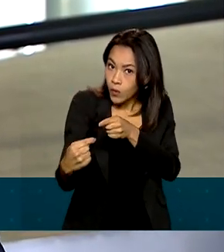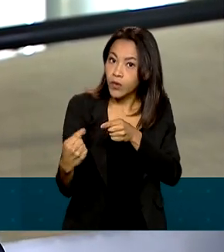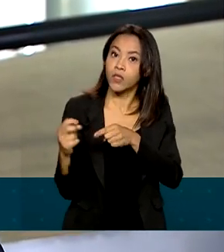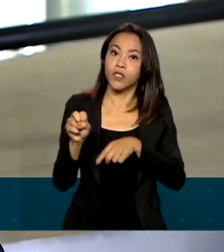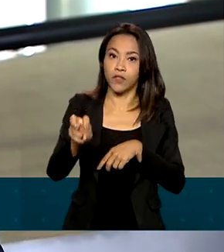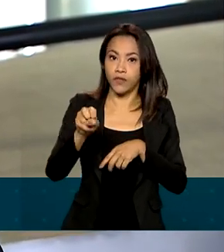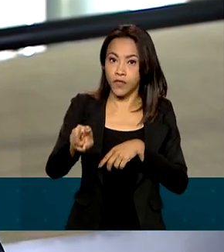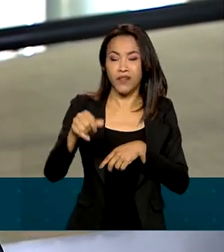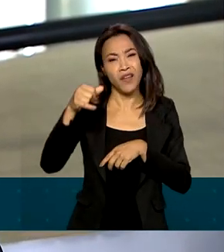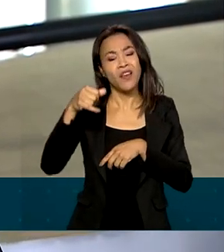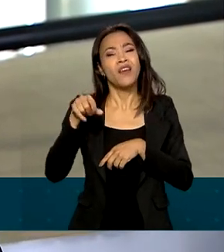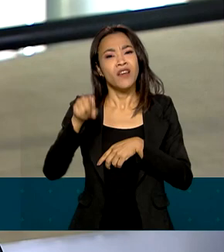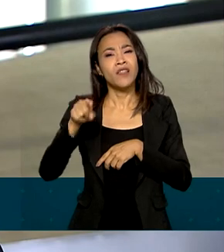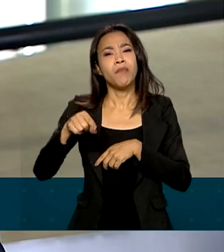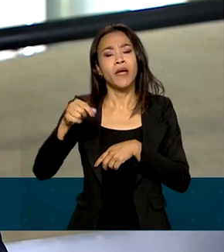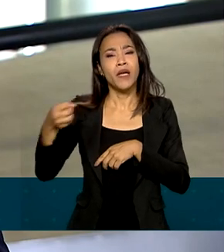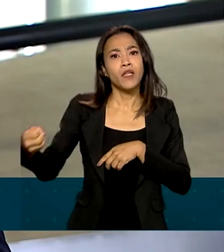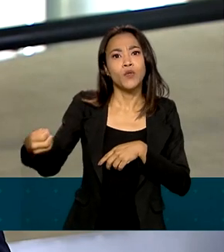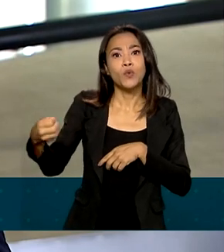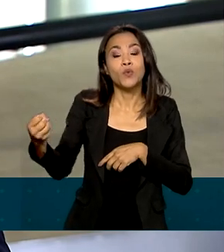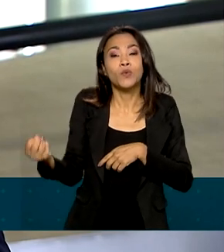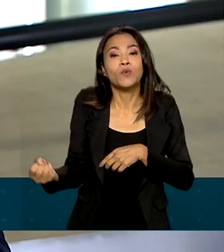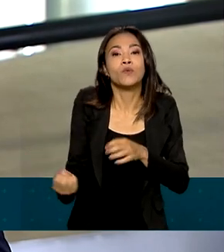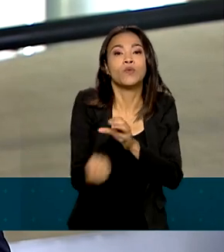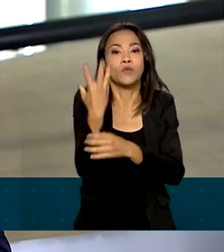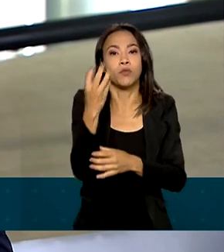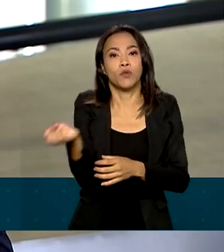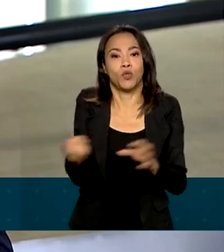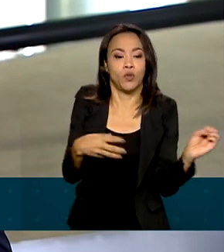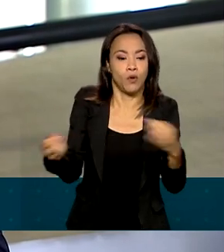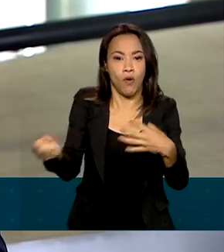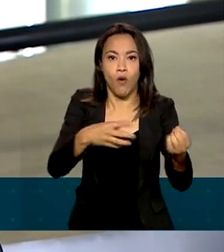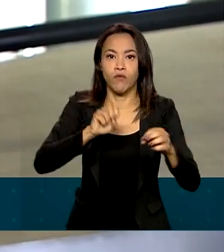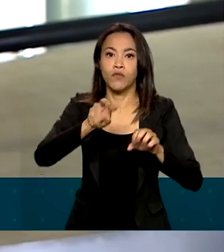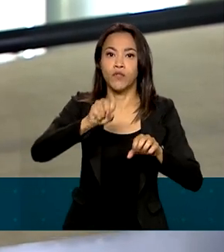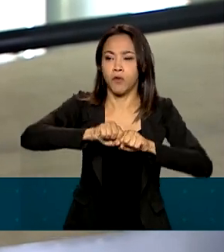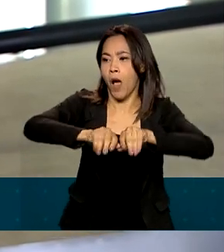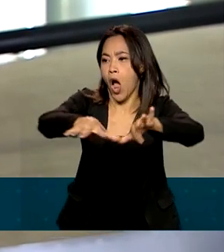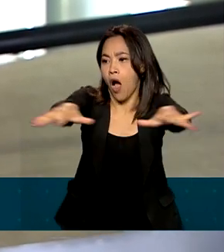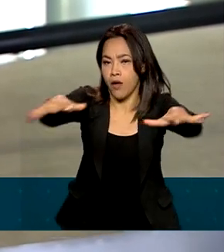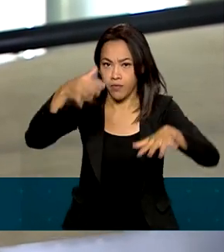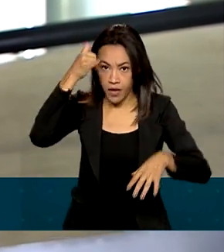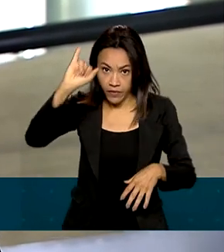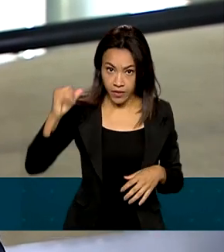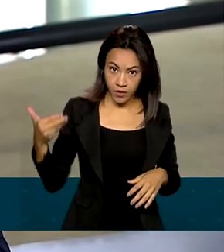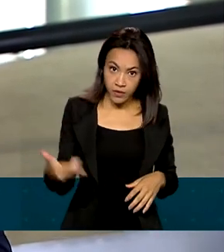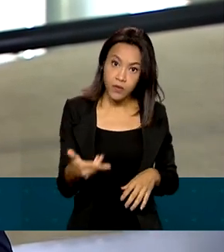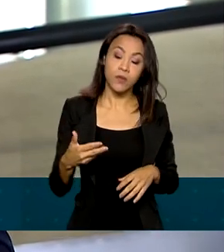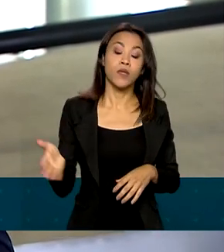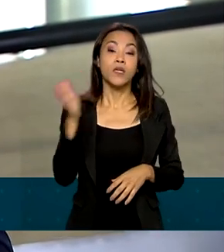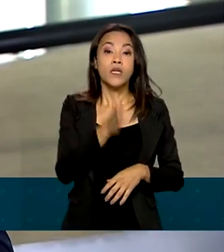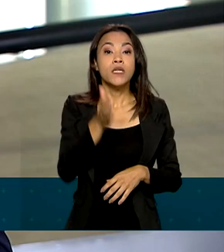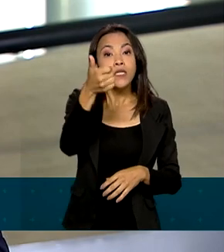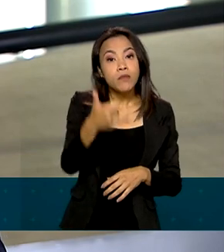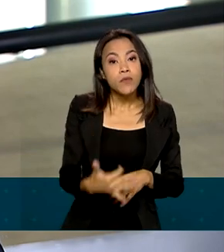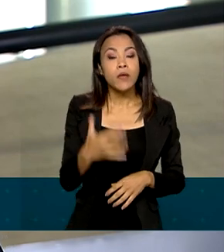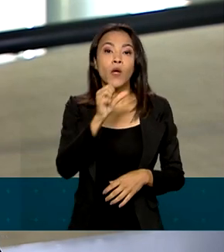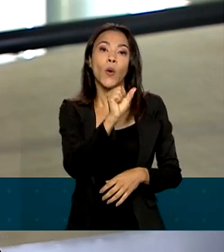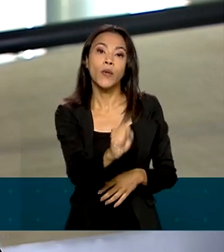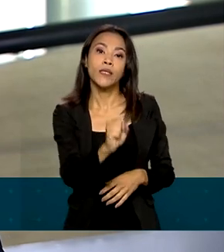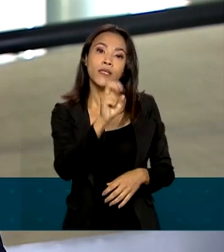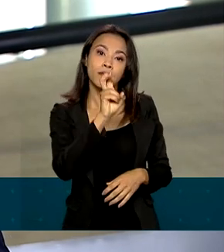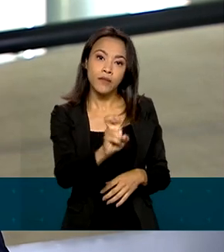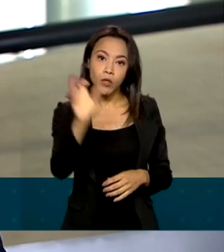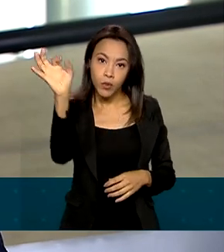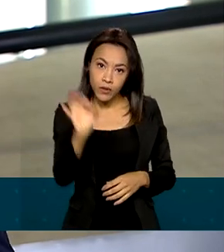avanço não é de novas cepas um levantamento da secretaria extraordinária de enfrentamento a cor 2019 apontou que 85 porcento